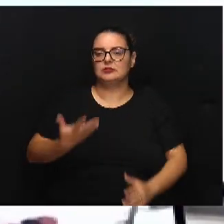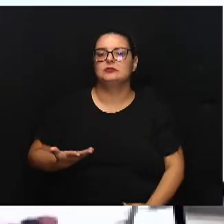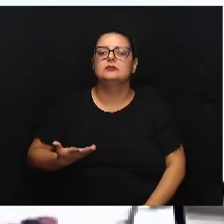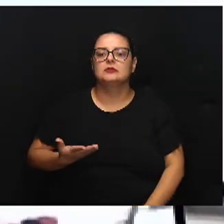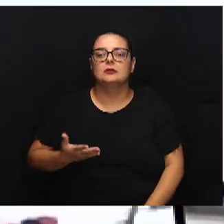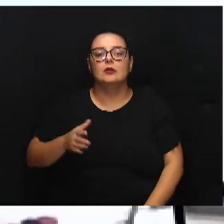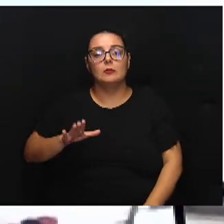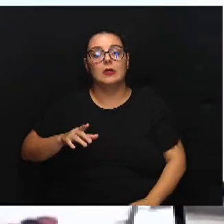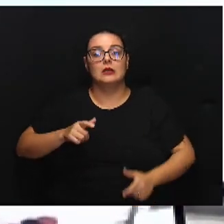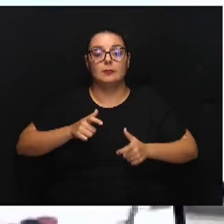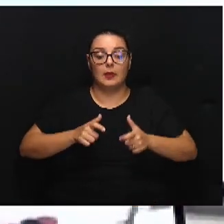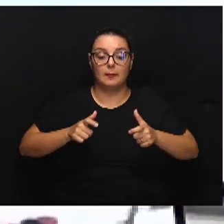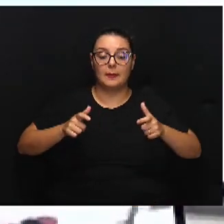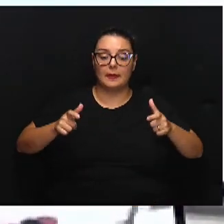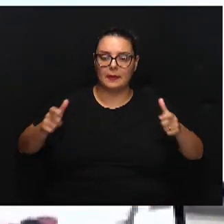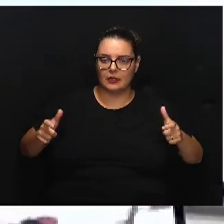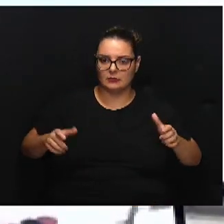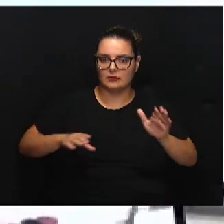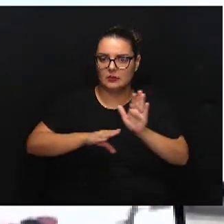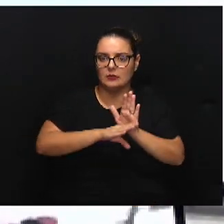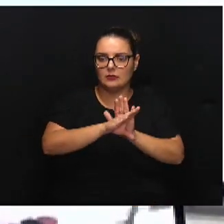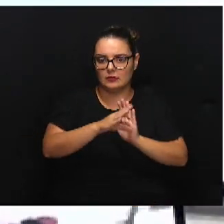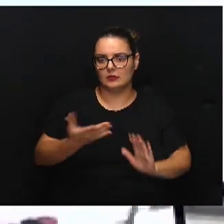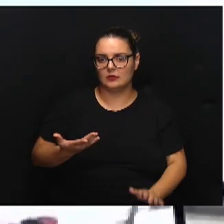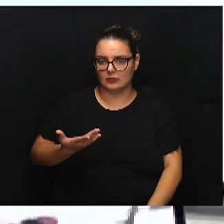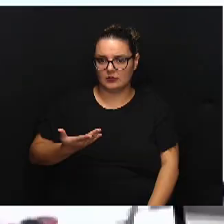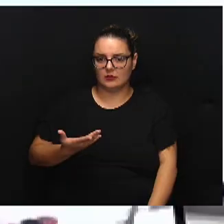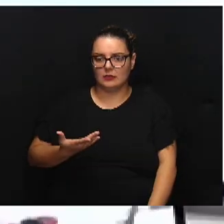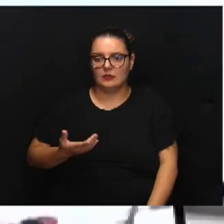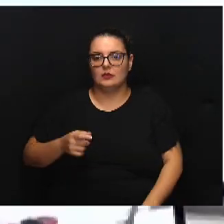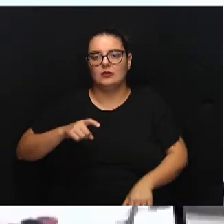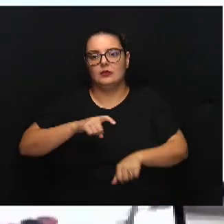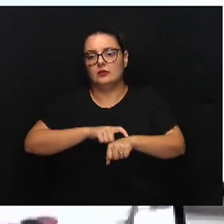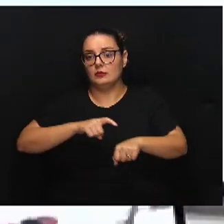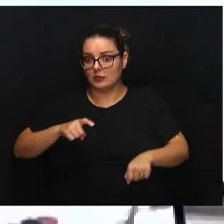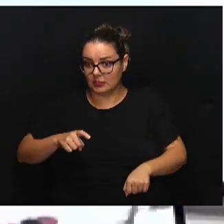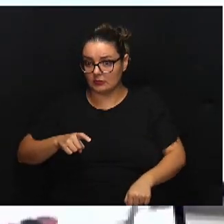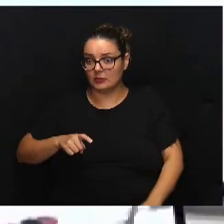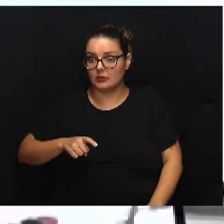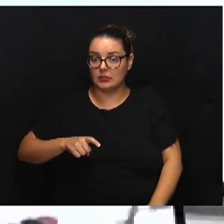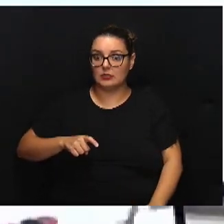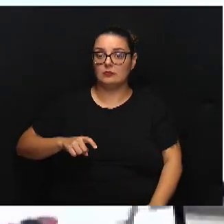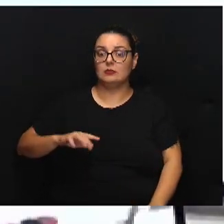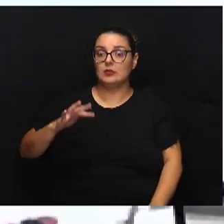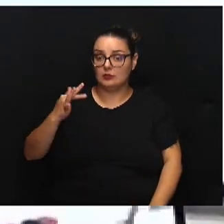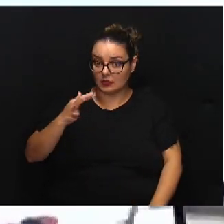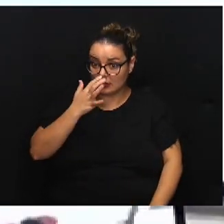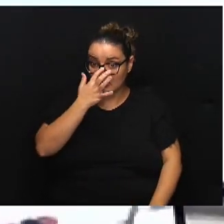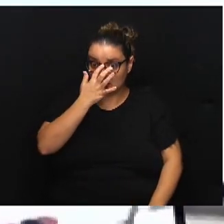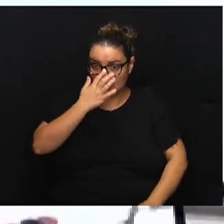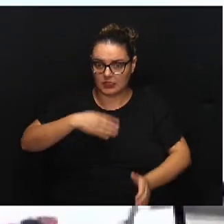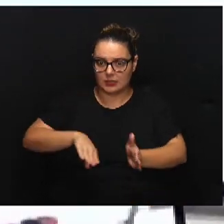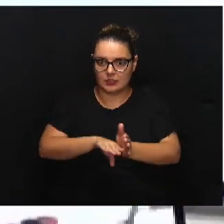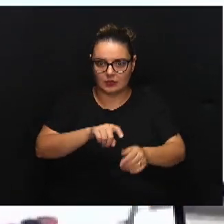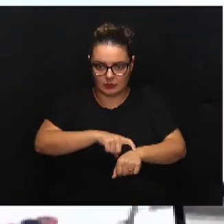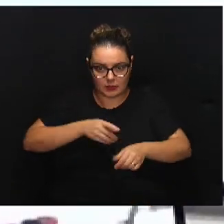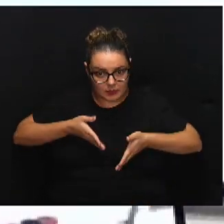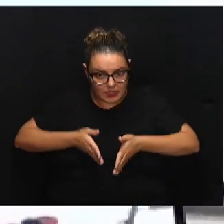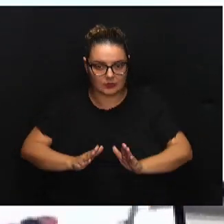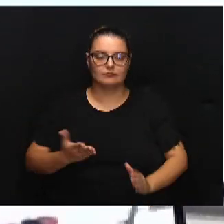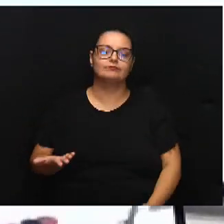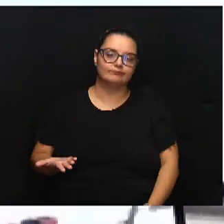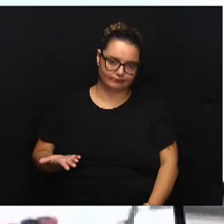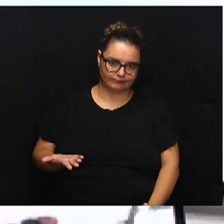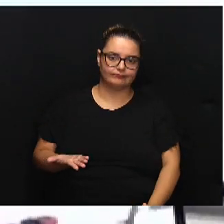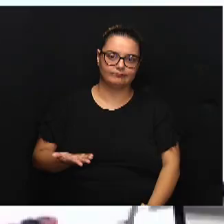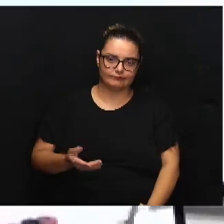se intensificando. E no momento em que ela está bastante intensa, provavelmente está chegando perto a hora de nascer. Então,